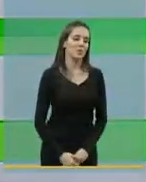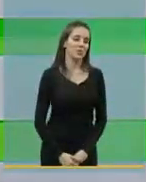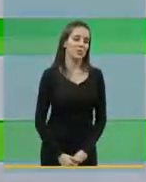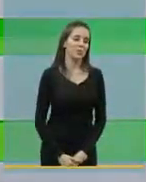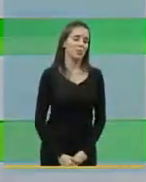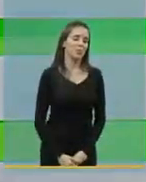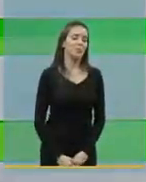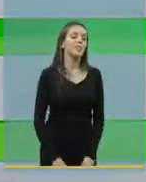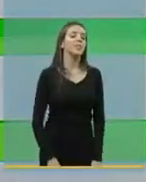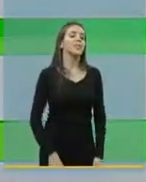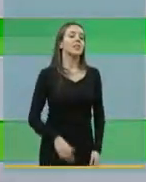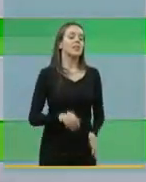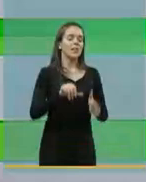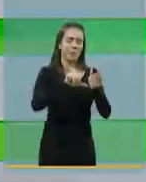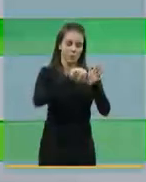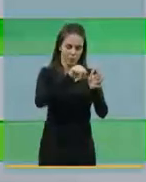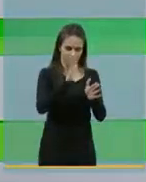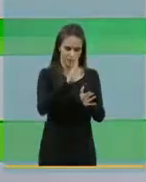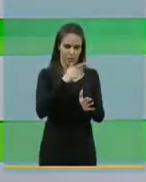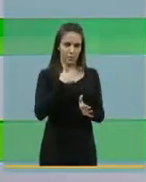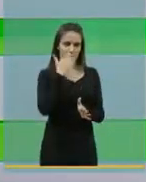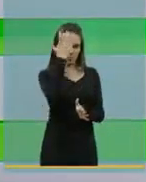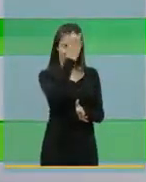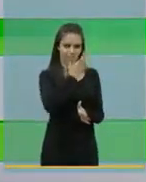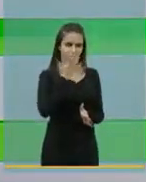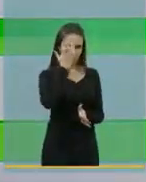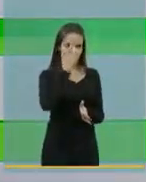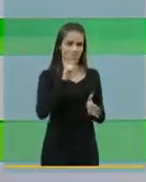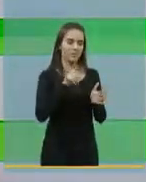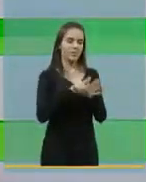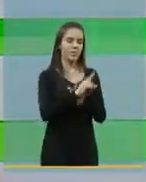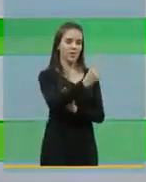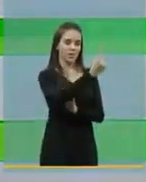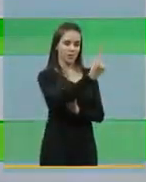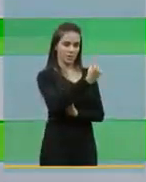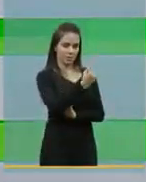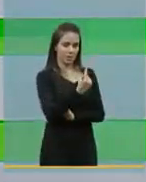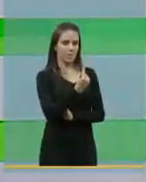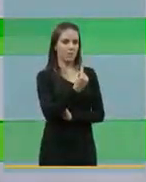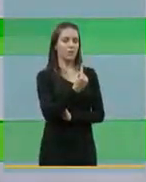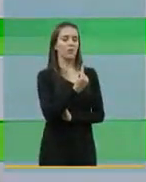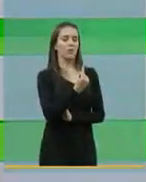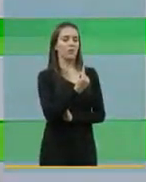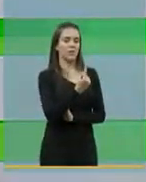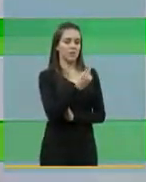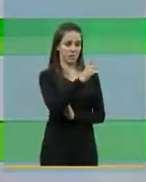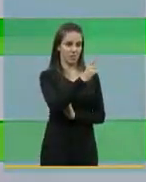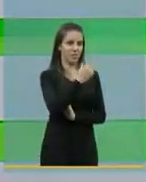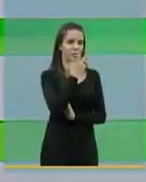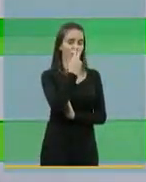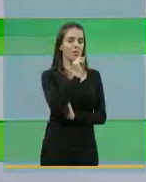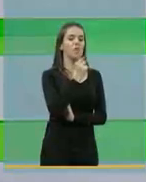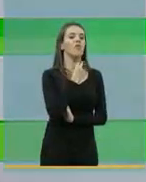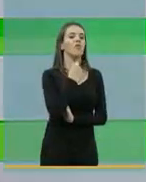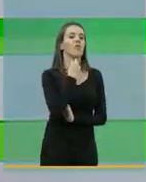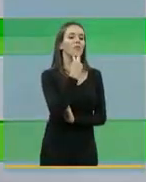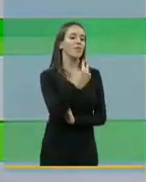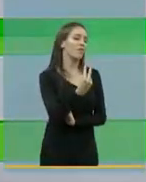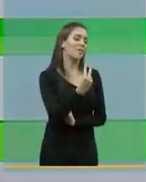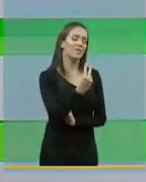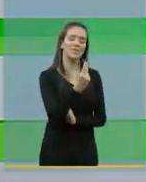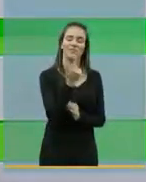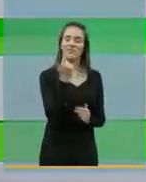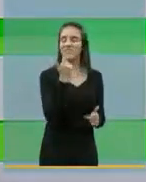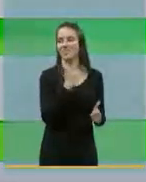primeiramente haddad dizer que você vem parece uma campanha como o porta-voz da tragédia